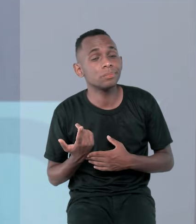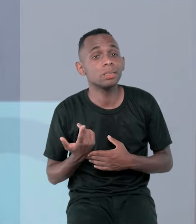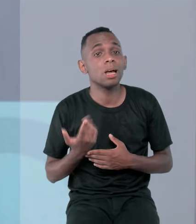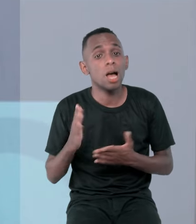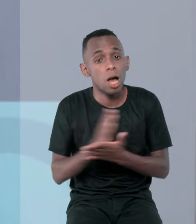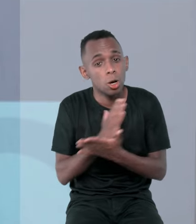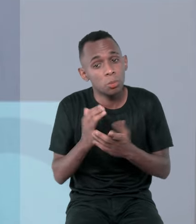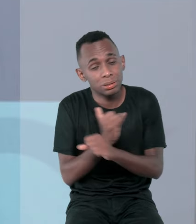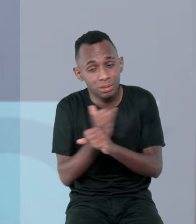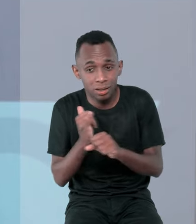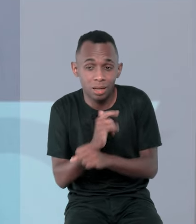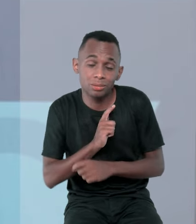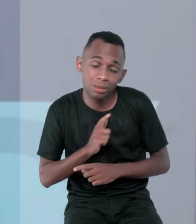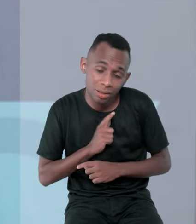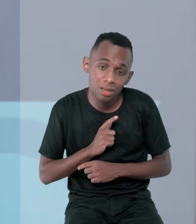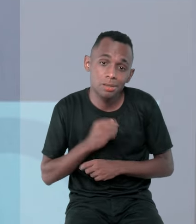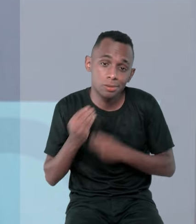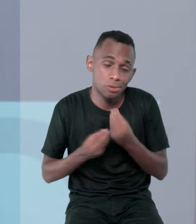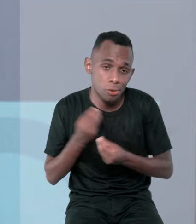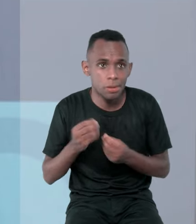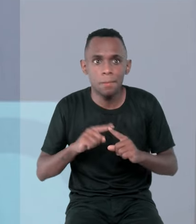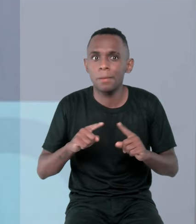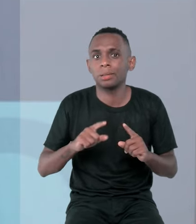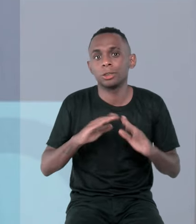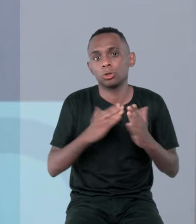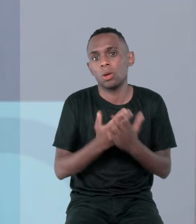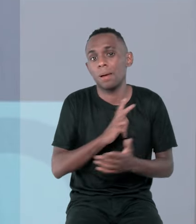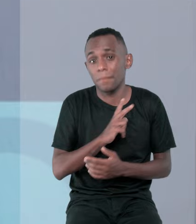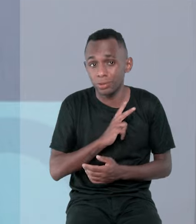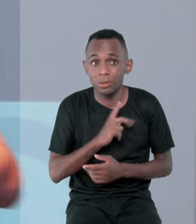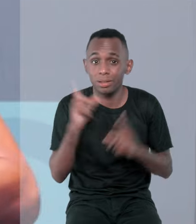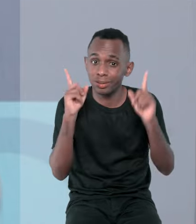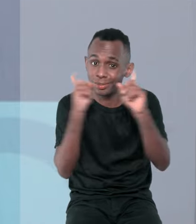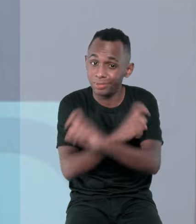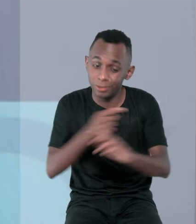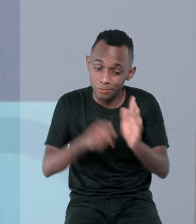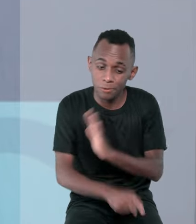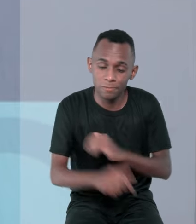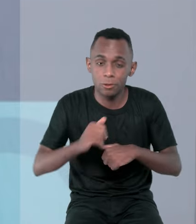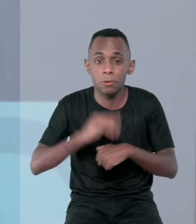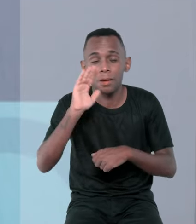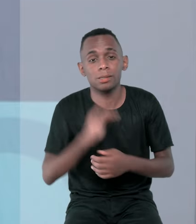algumas estratégias assim, de como lidar. A particular já é um pouco... envolve outras coisas. Daí, né?